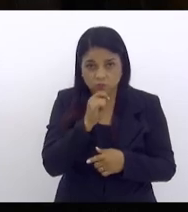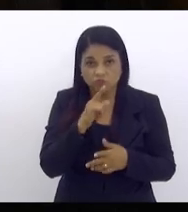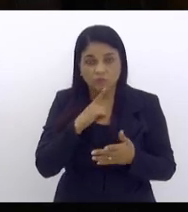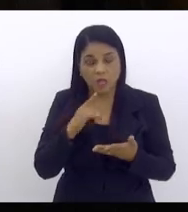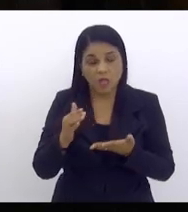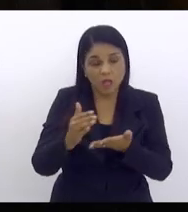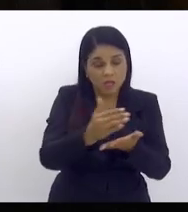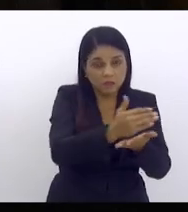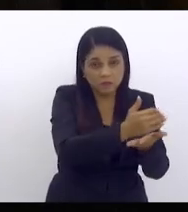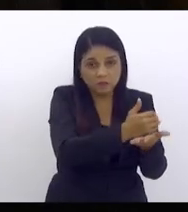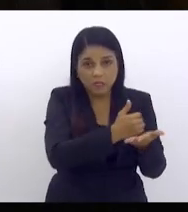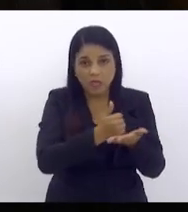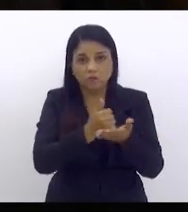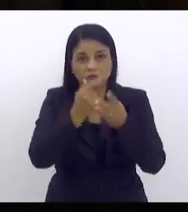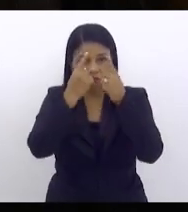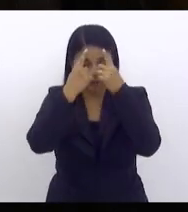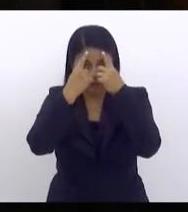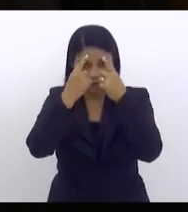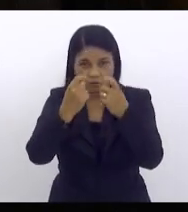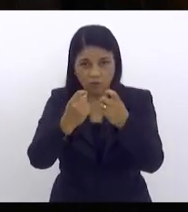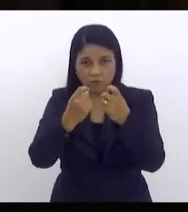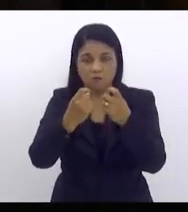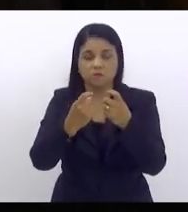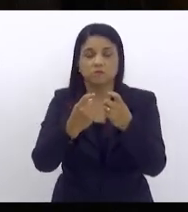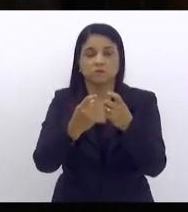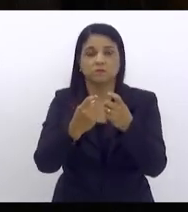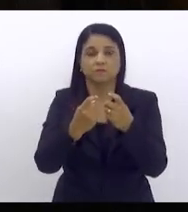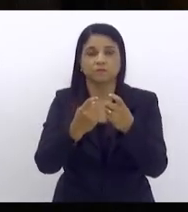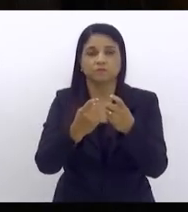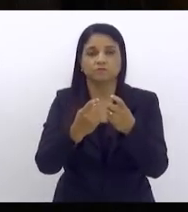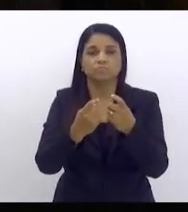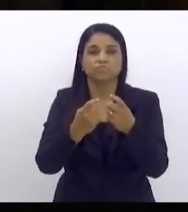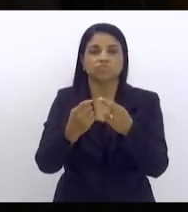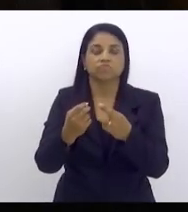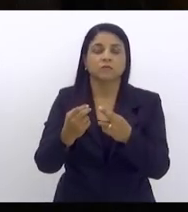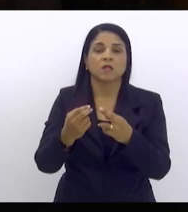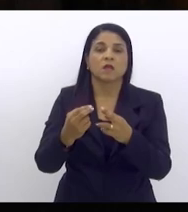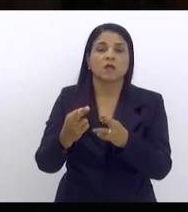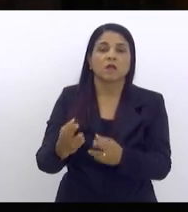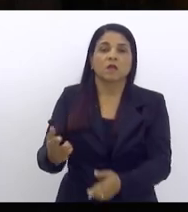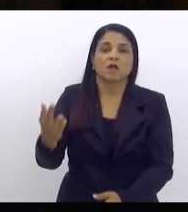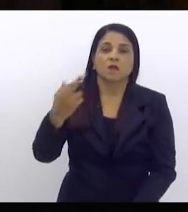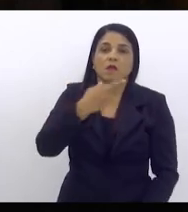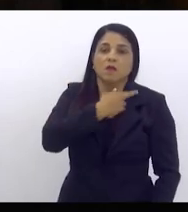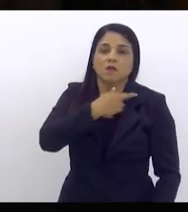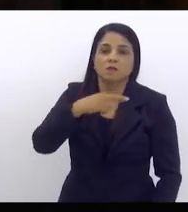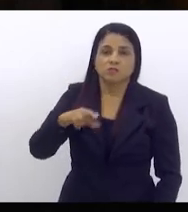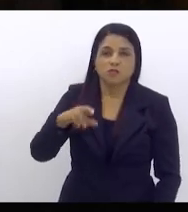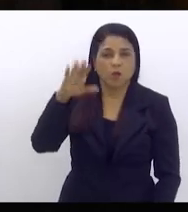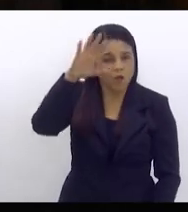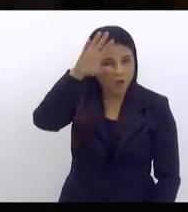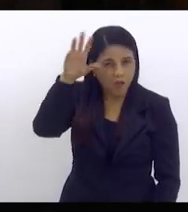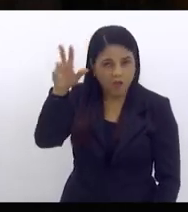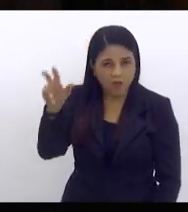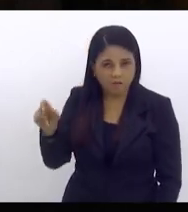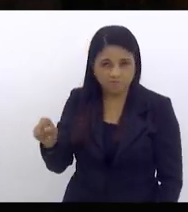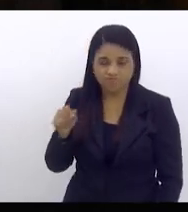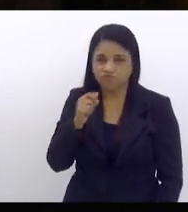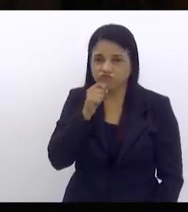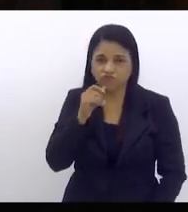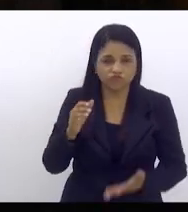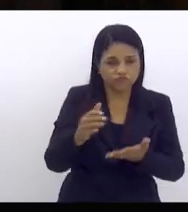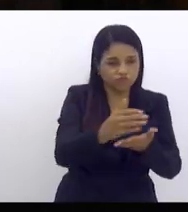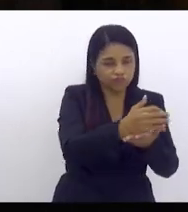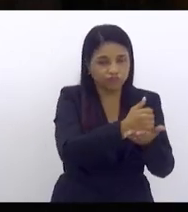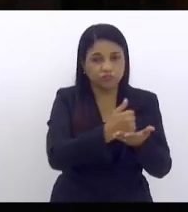compilados sobre a violência com relação às religiões de matriz africana. Então, nesse sentido, o Observatório Mãe Beata